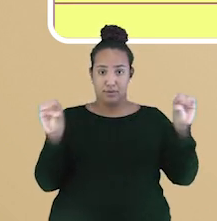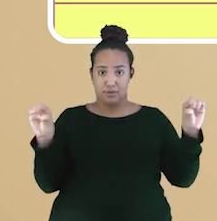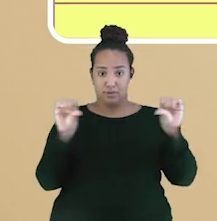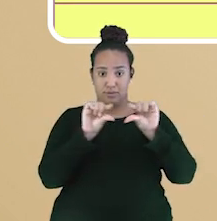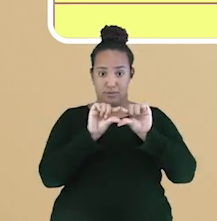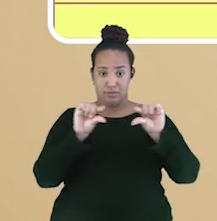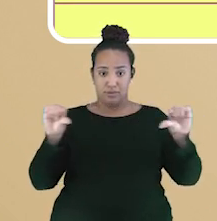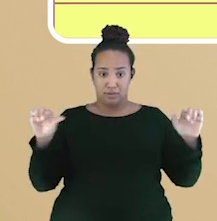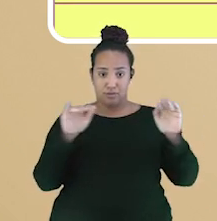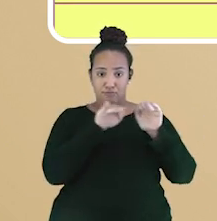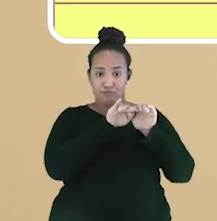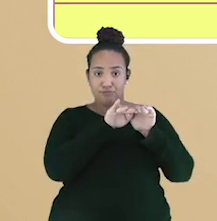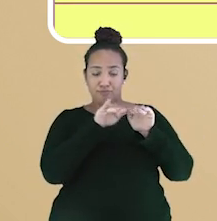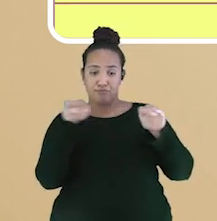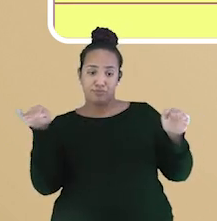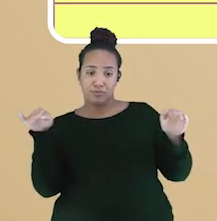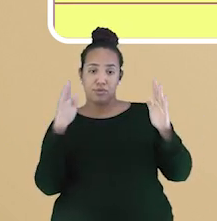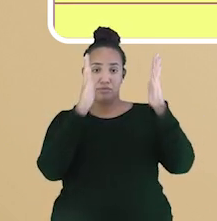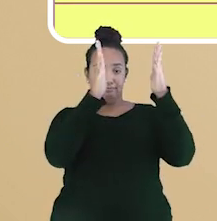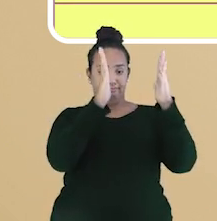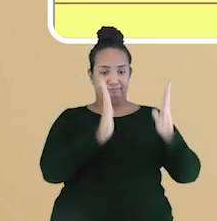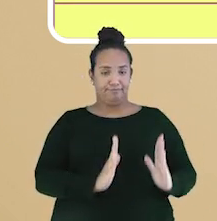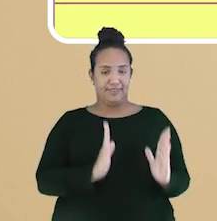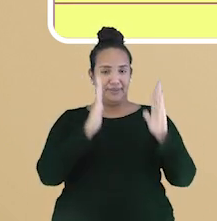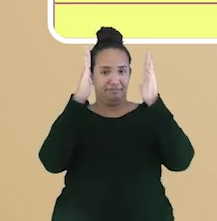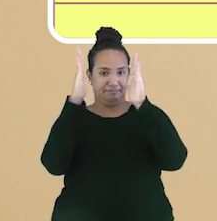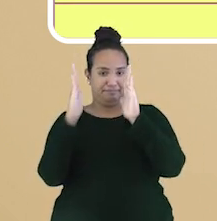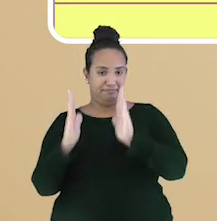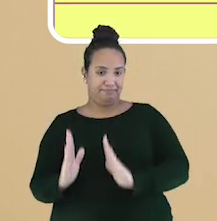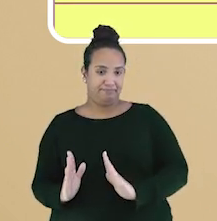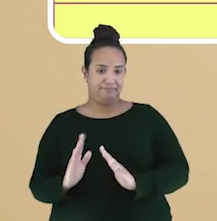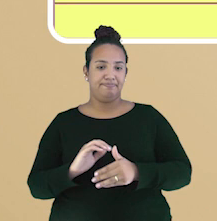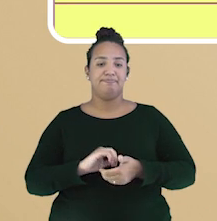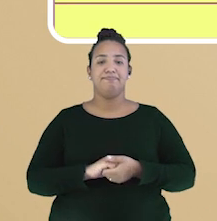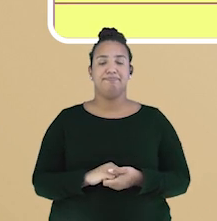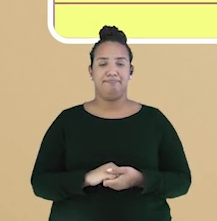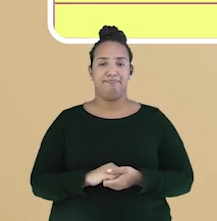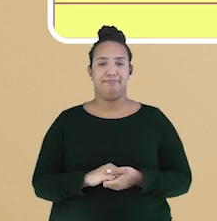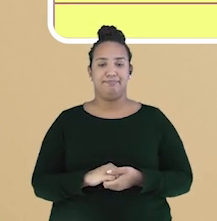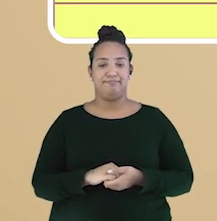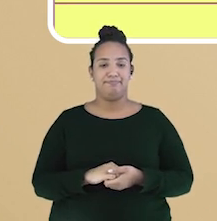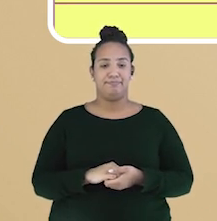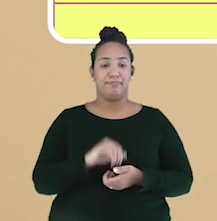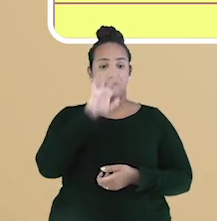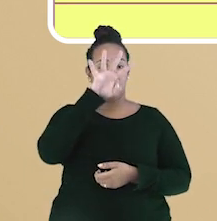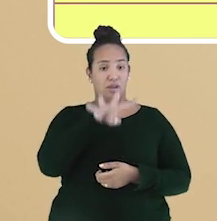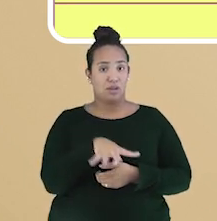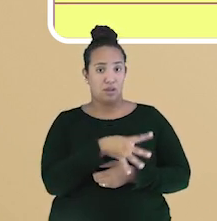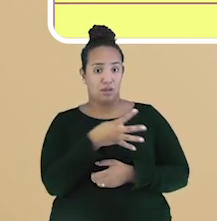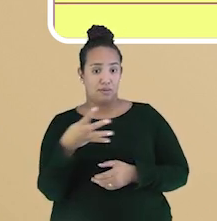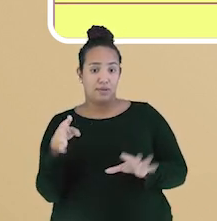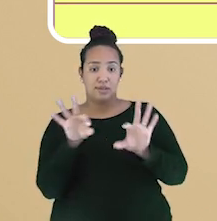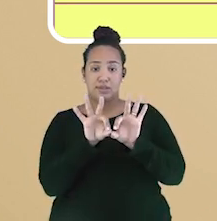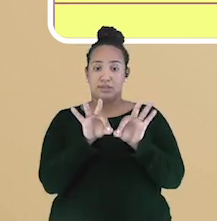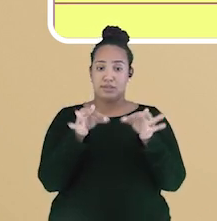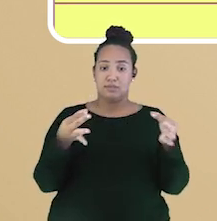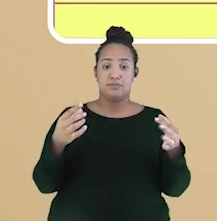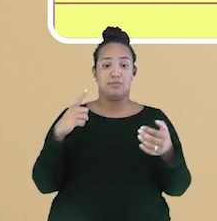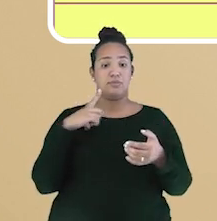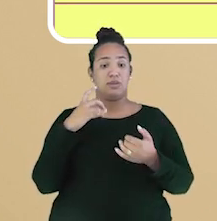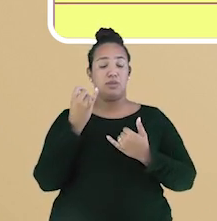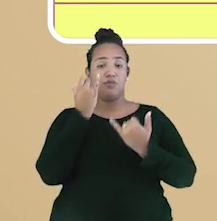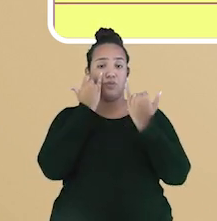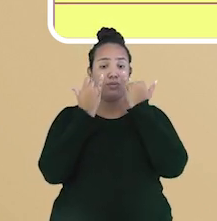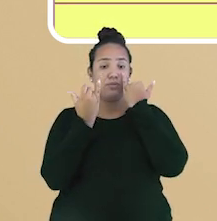no sentido horizontal e as colunas em sentido vertical a tabela simples possui apenas